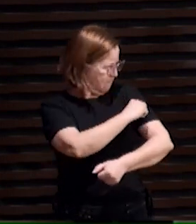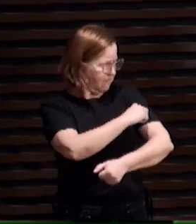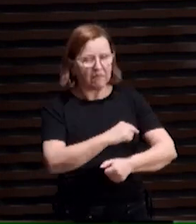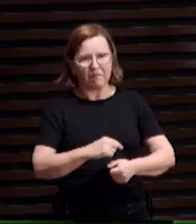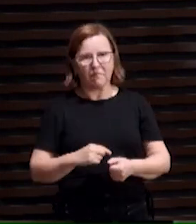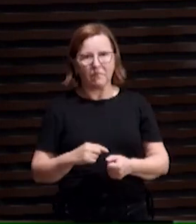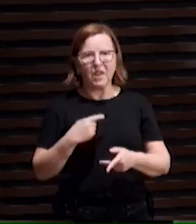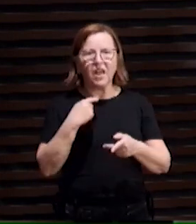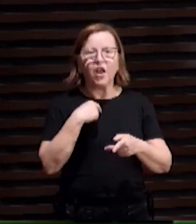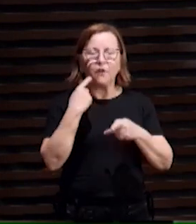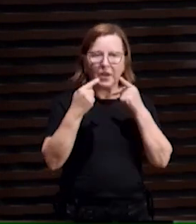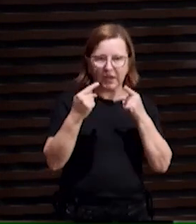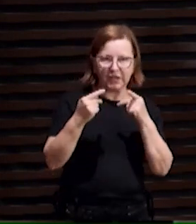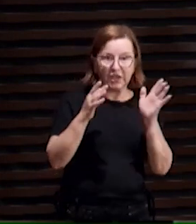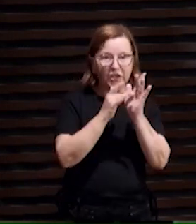tatuagem.